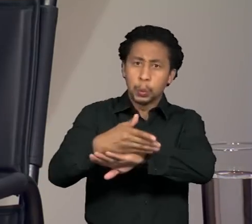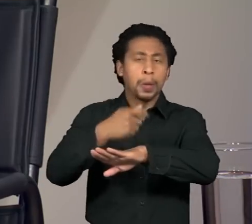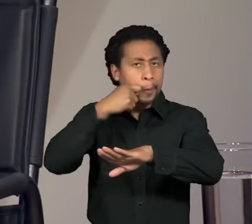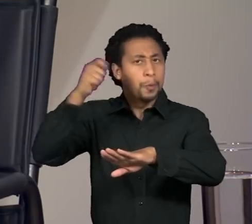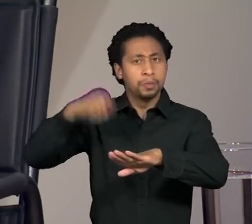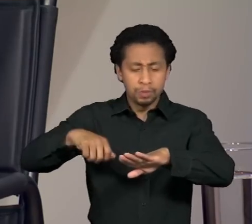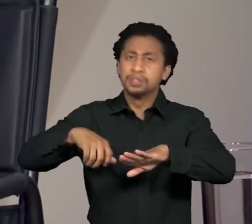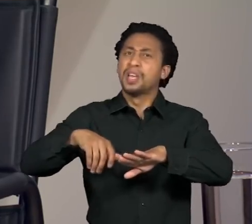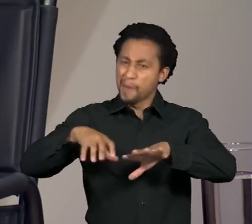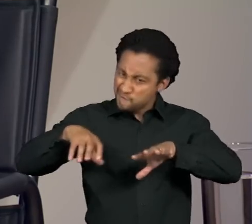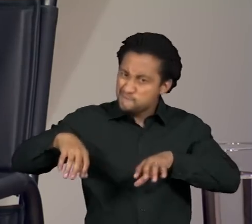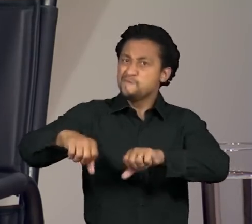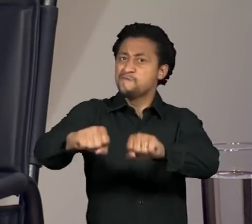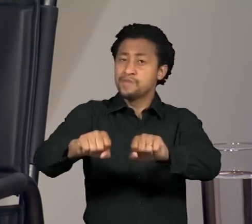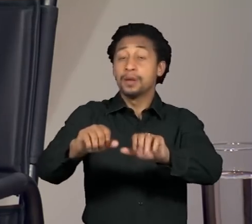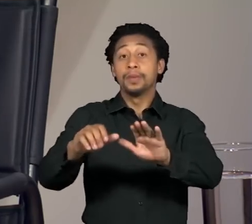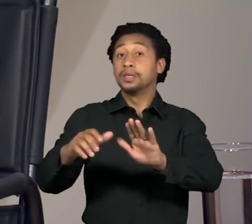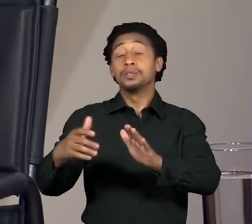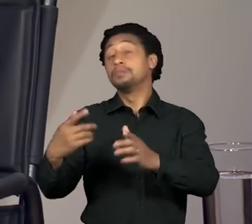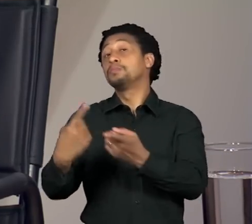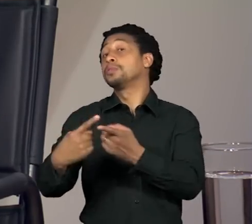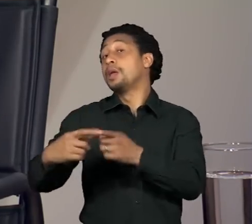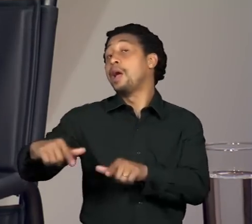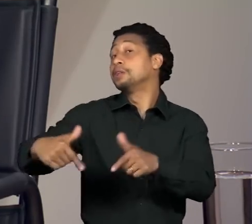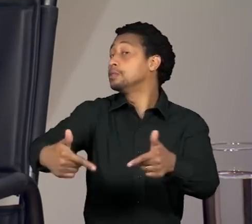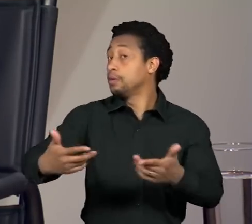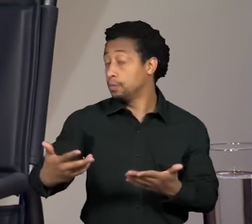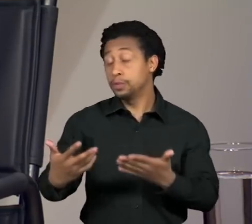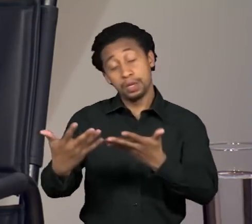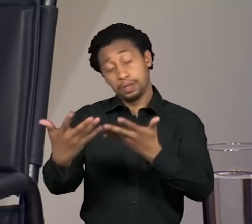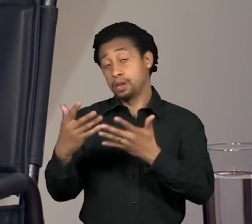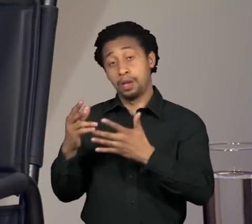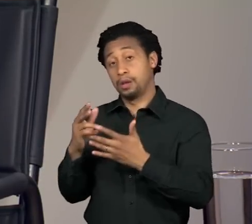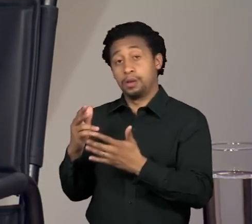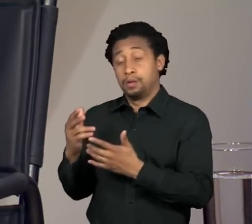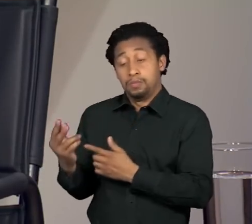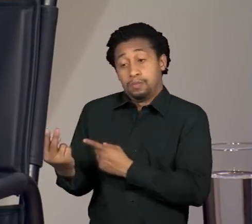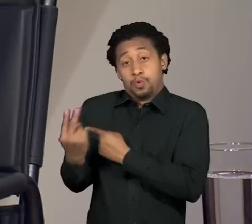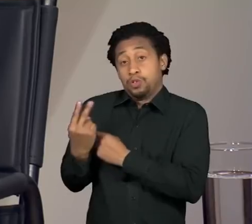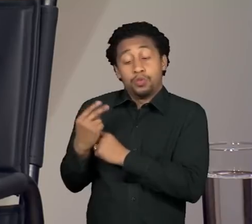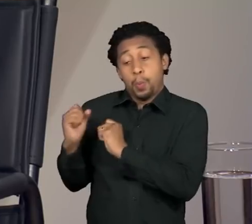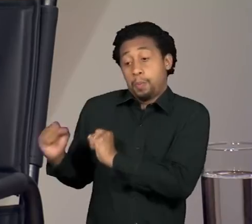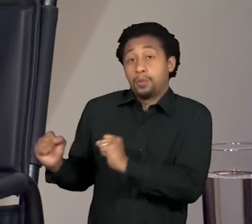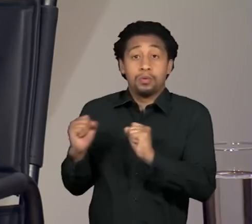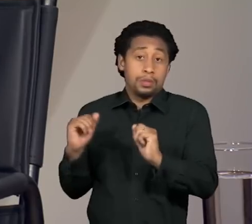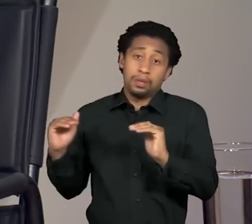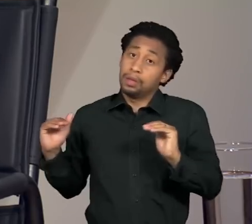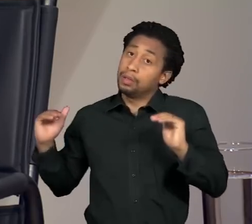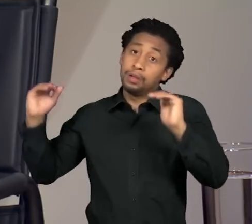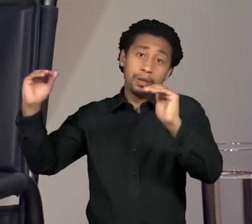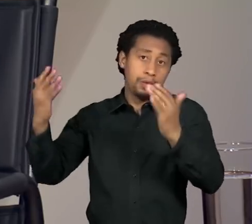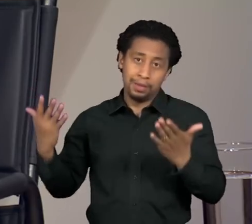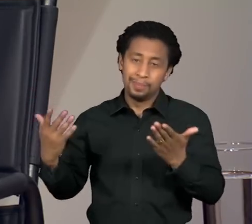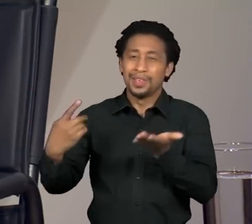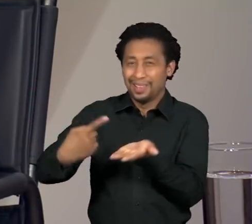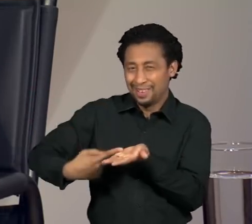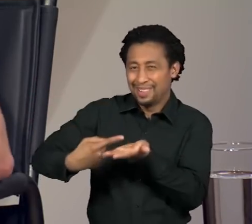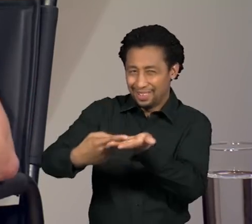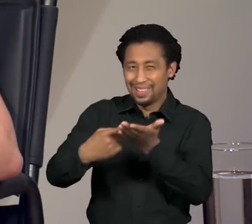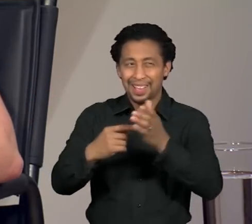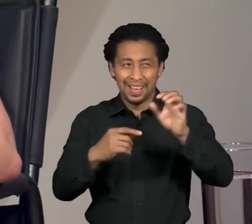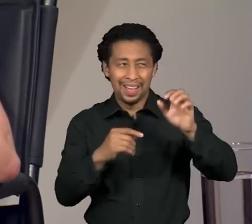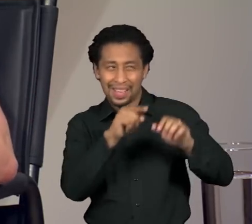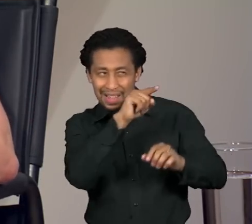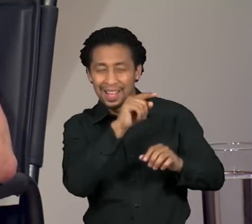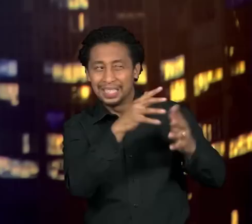Estado, mas que, no fim, ele fez isso para preservar a sua própria soberania diante dos avanços da organização do Tratado do Atlântico Norte e da